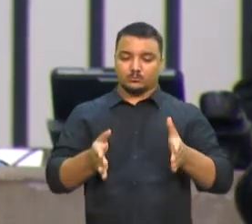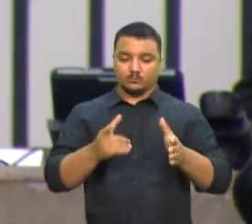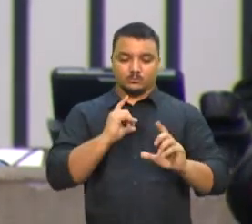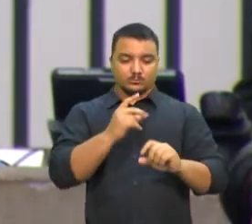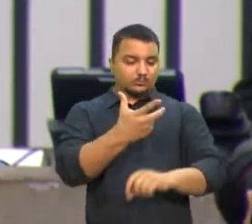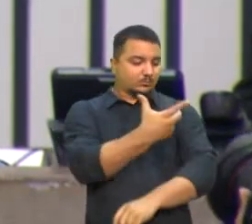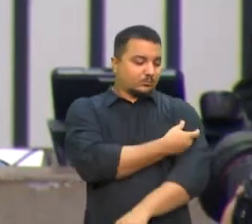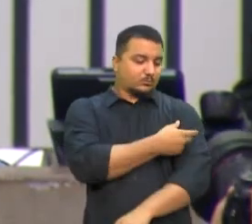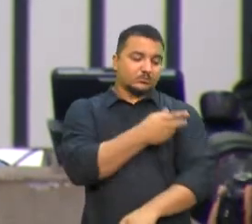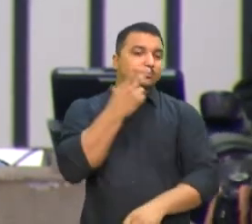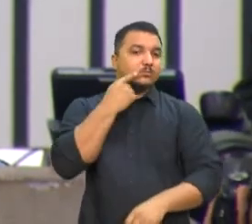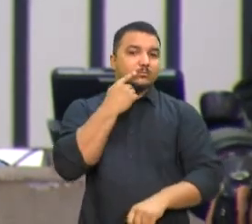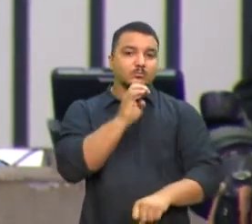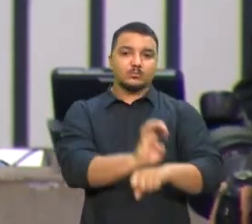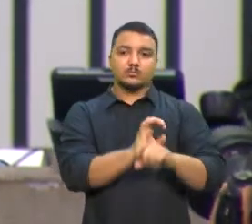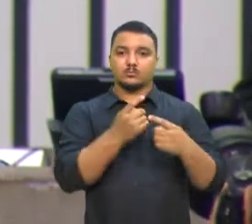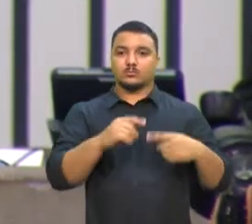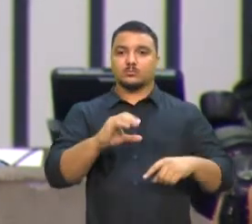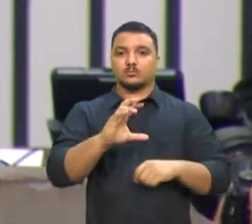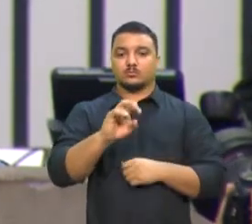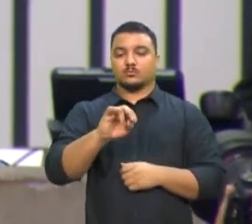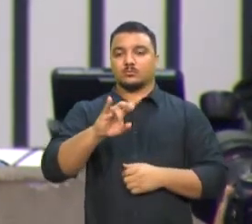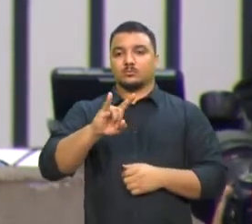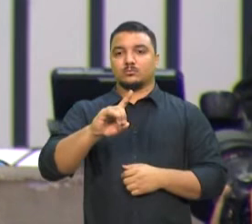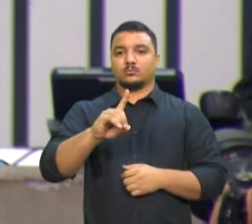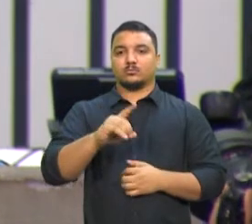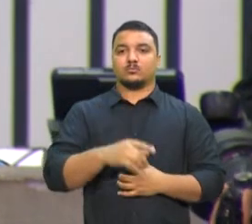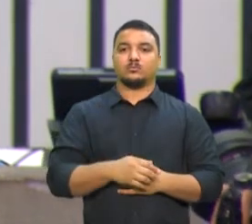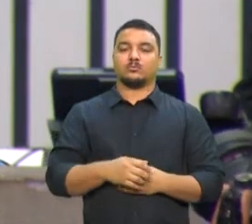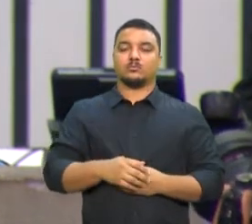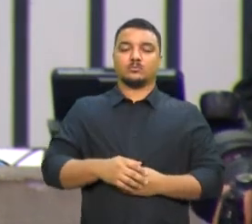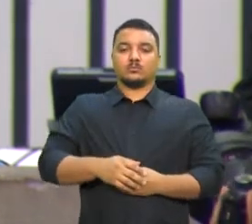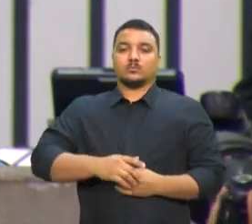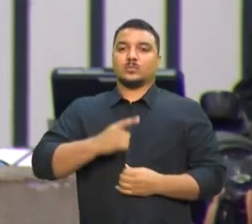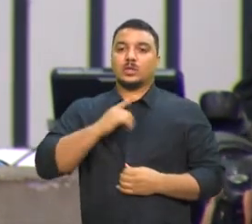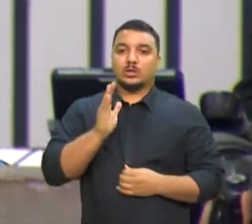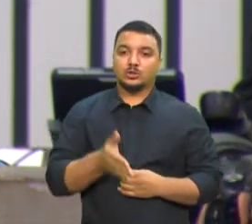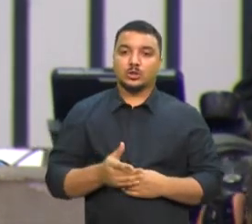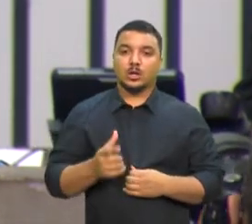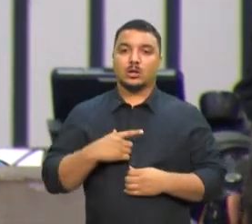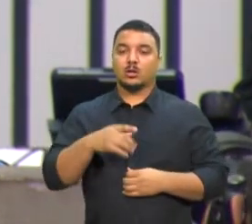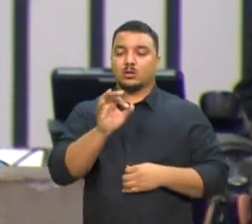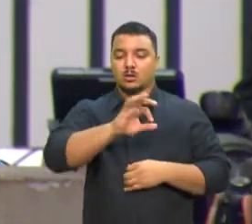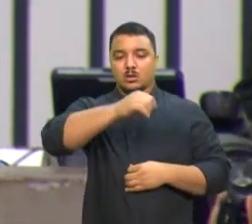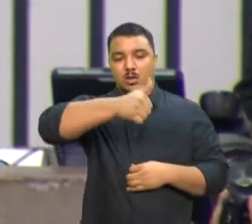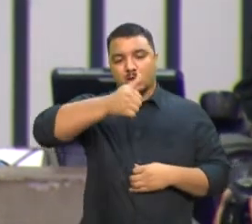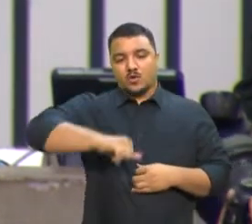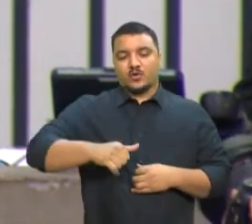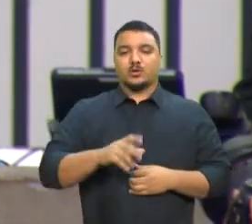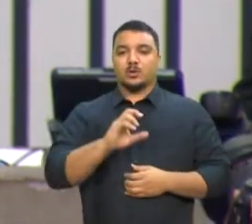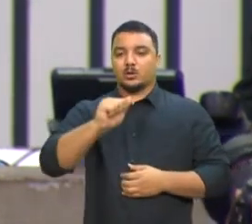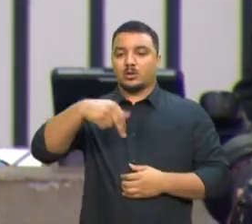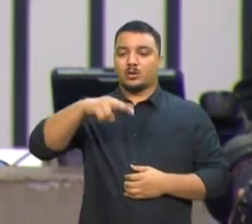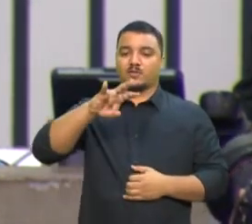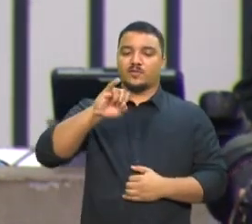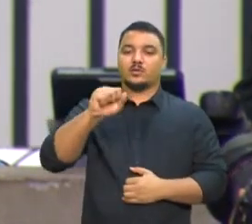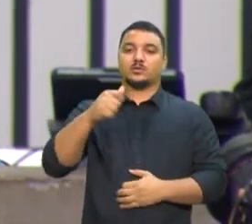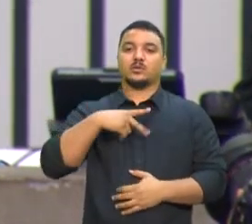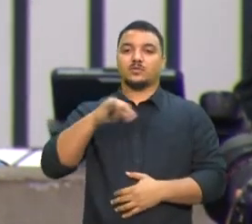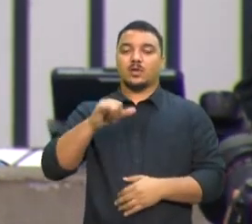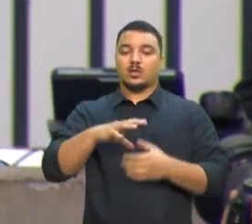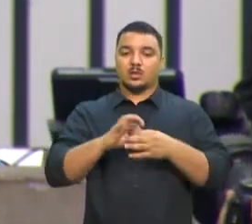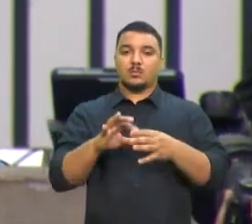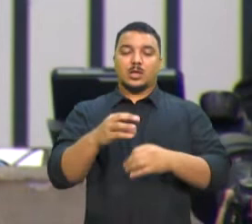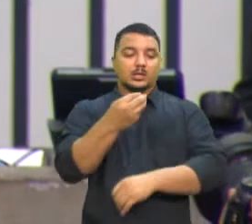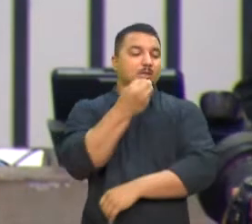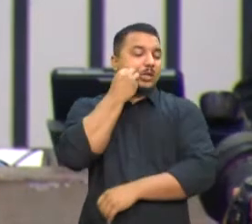vacina cearense contra a Covid-19, que já está em análise pela Anvisa para a liberação de